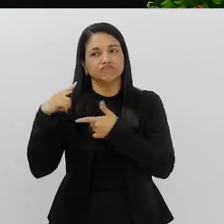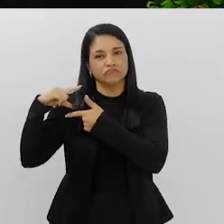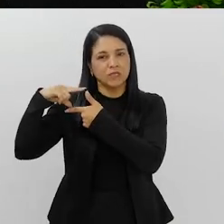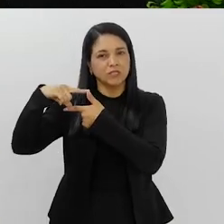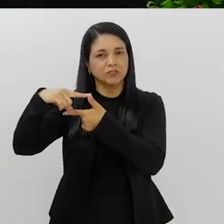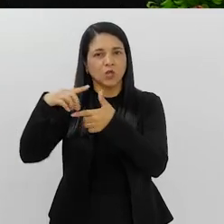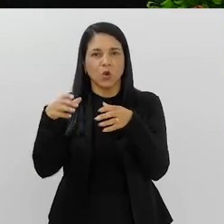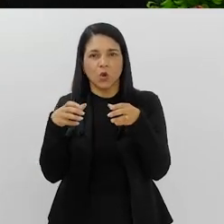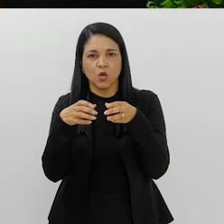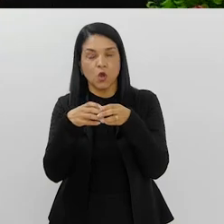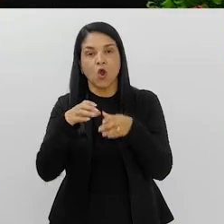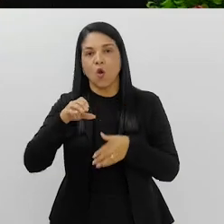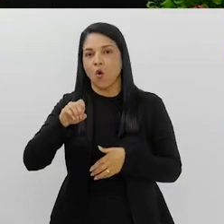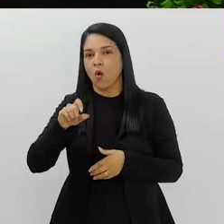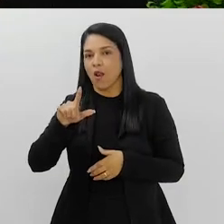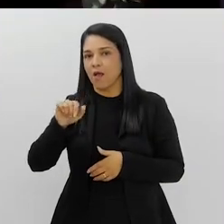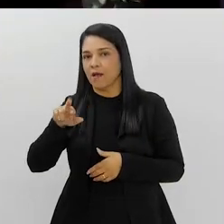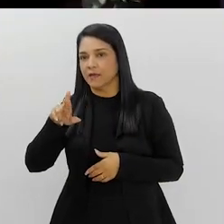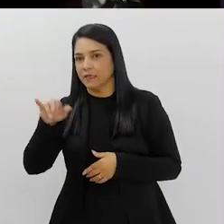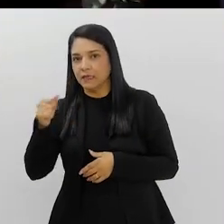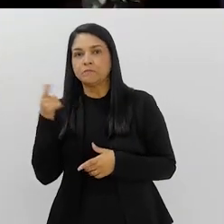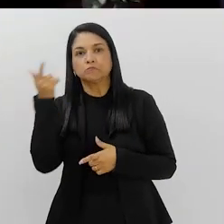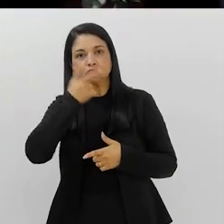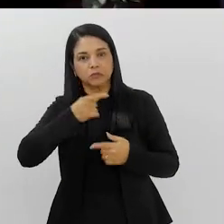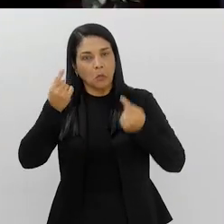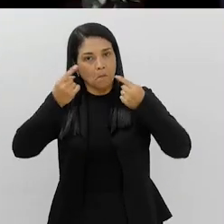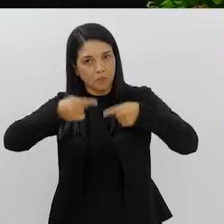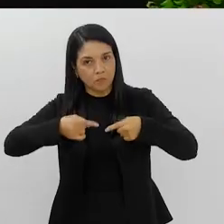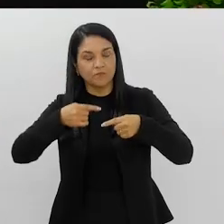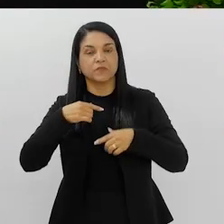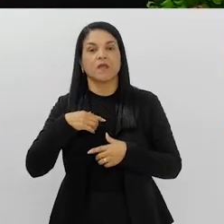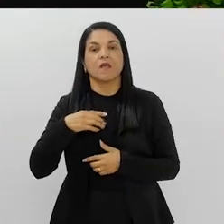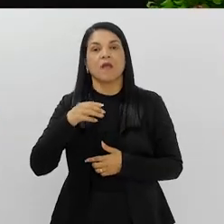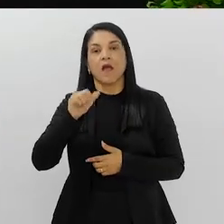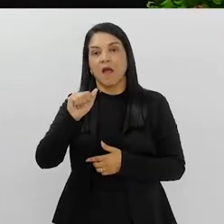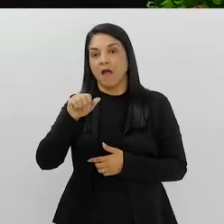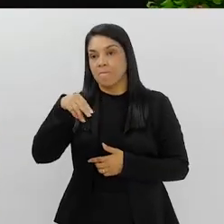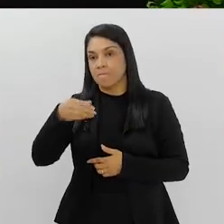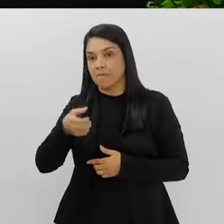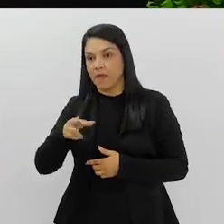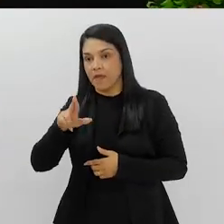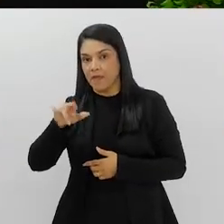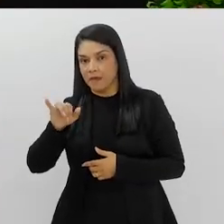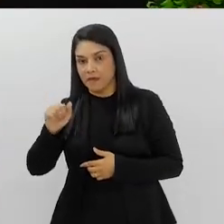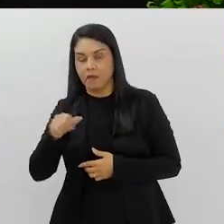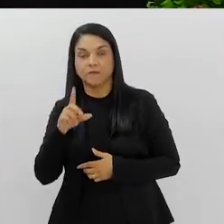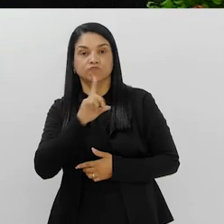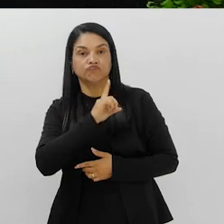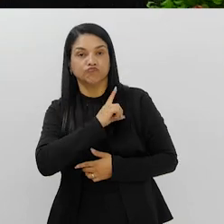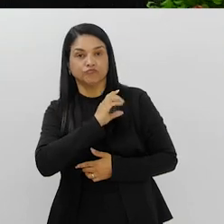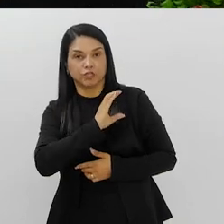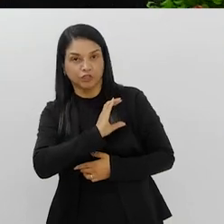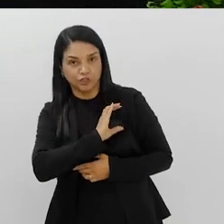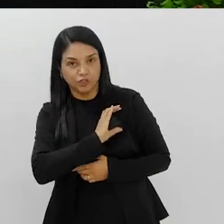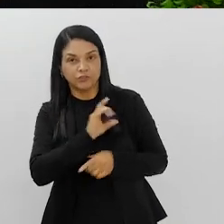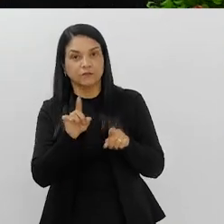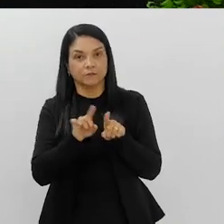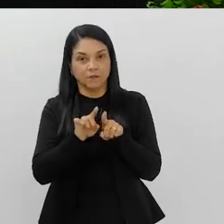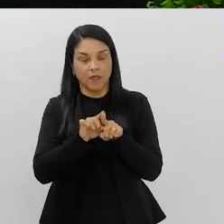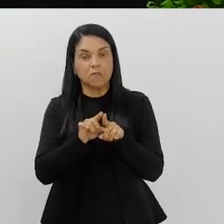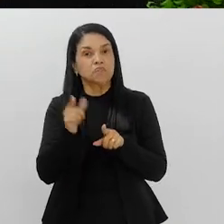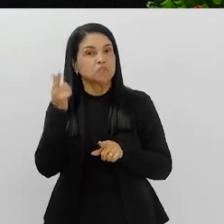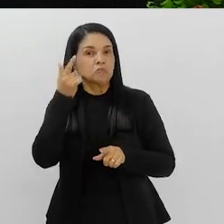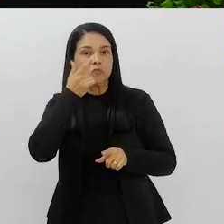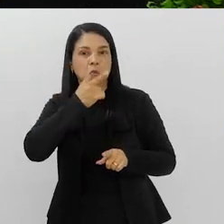equipes tradicionalíssimas na Série A2, como o Laria, por exemplo, que chegou na decisão, como o América. Duque de Caxias, como o América, que começou muito bem o